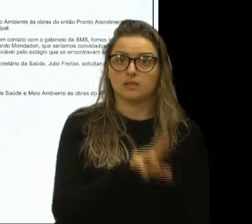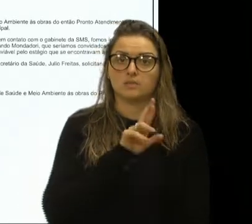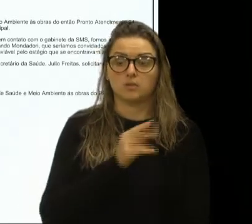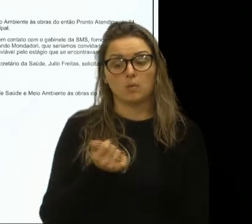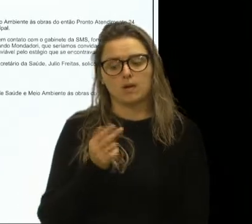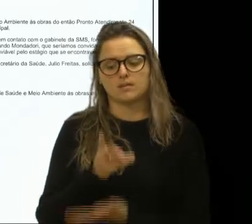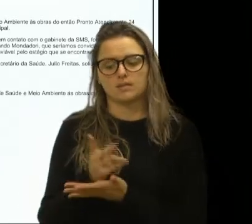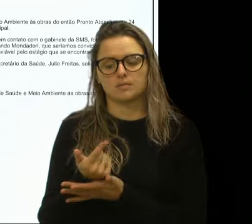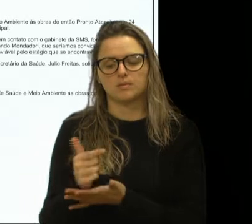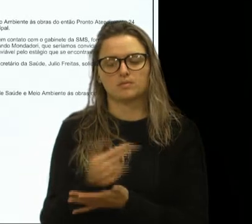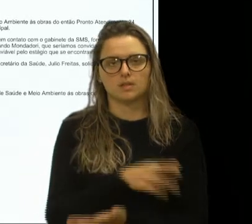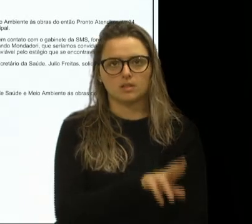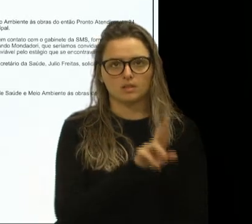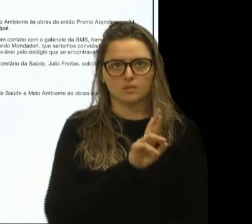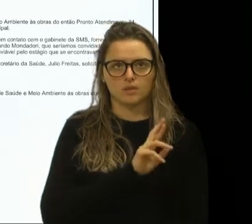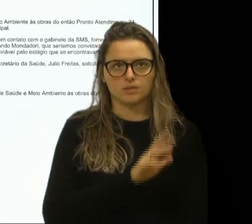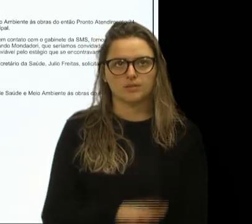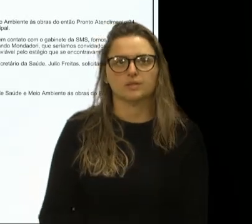não tem resposta.